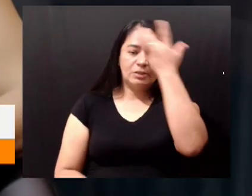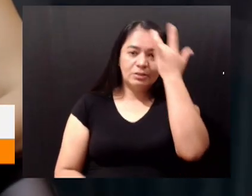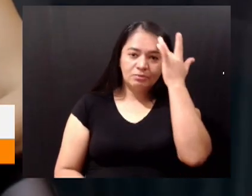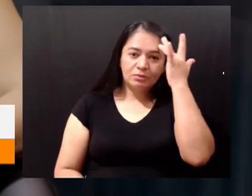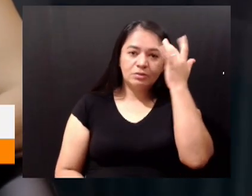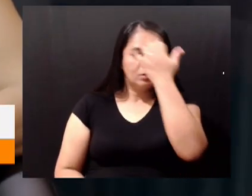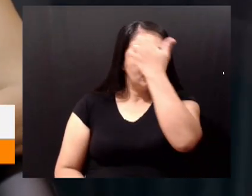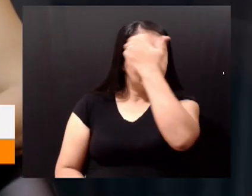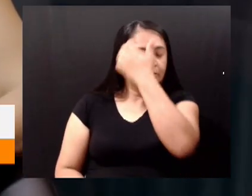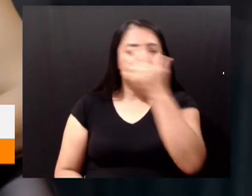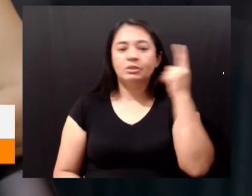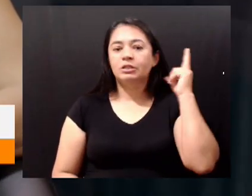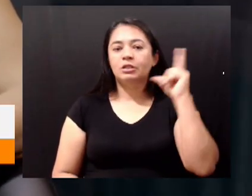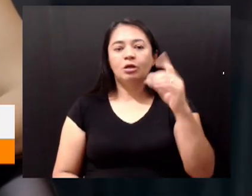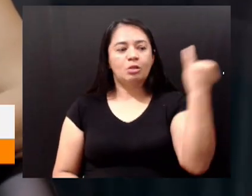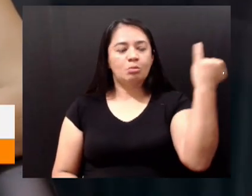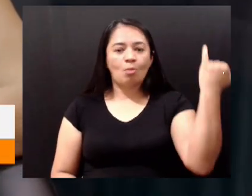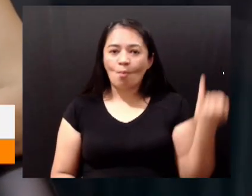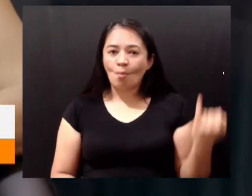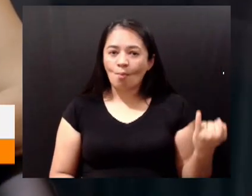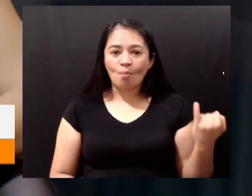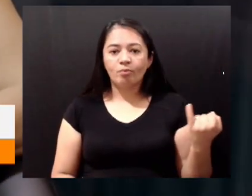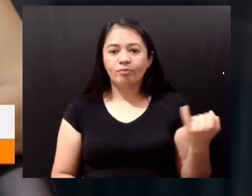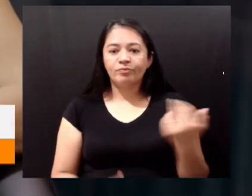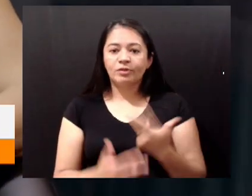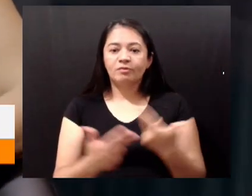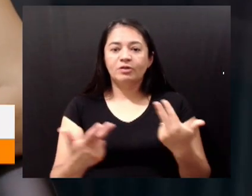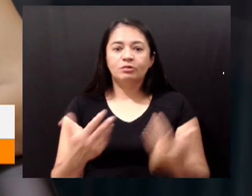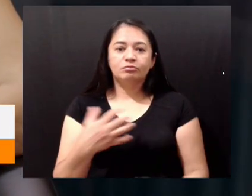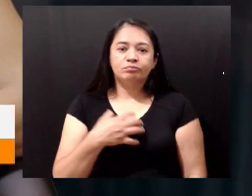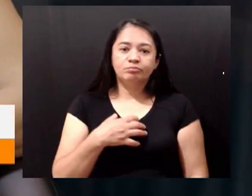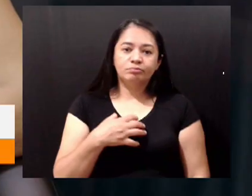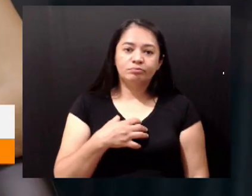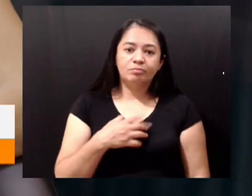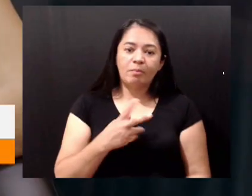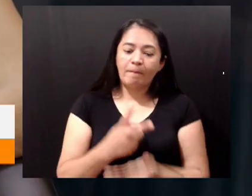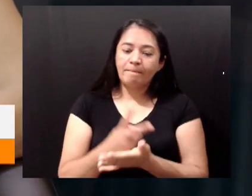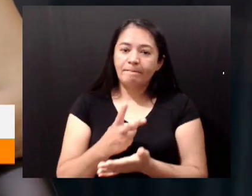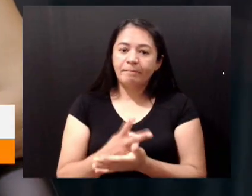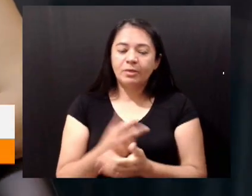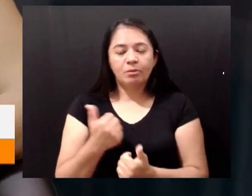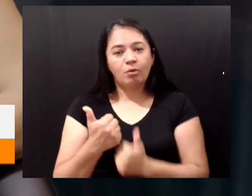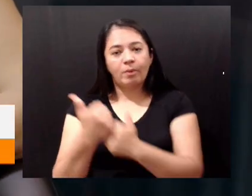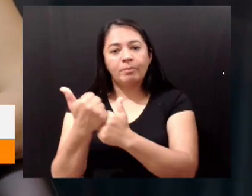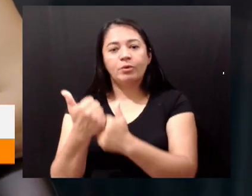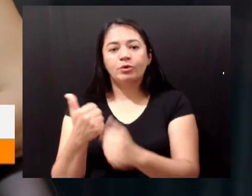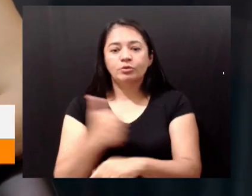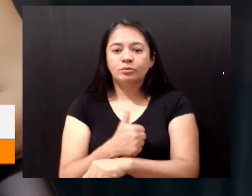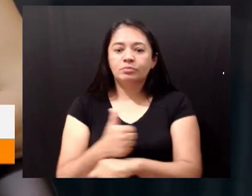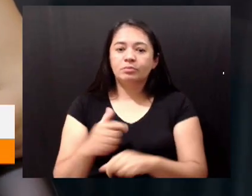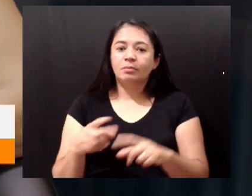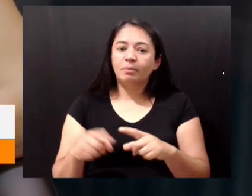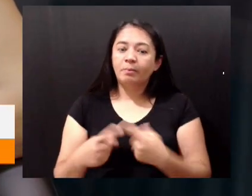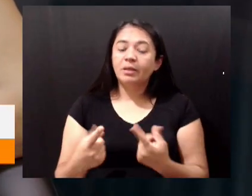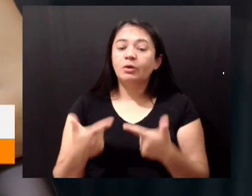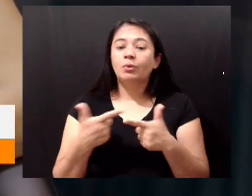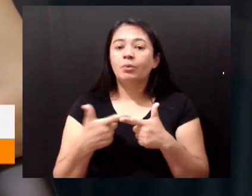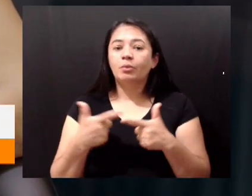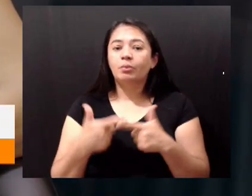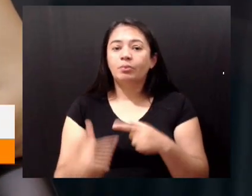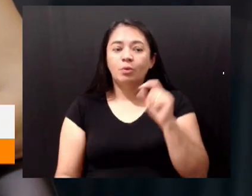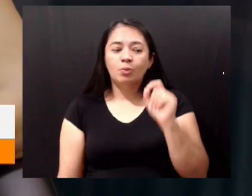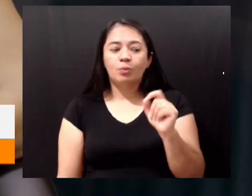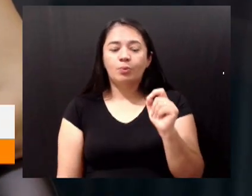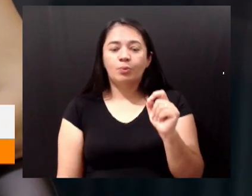conseguem emagrecer de Uhum. diversas maneiras, né, mesmo com o apoio aí de um profissional, mas o problema é que,